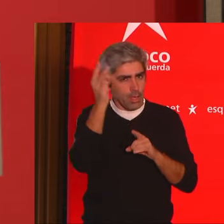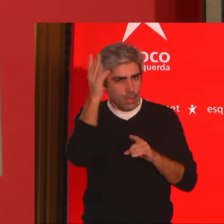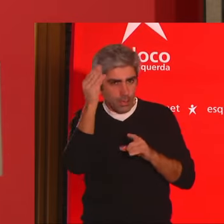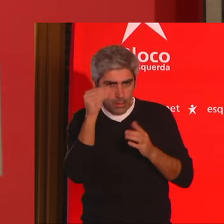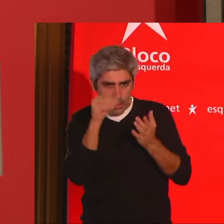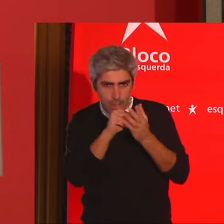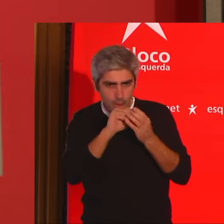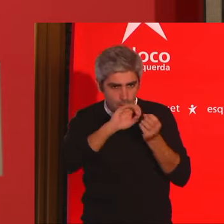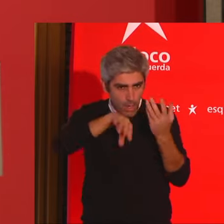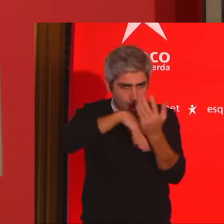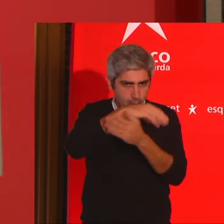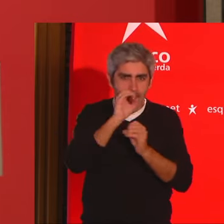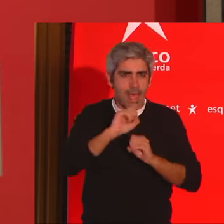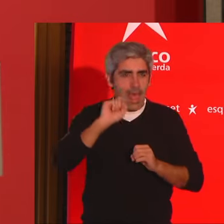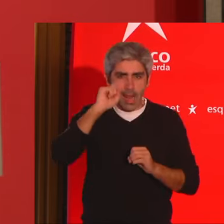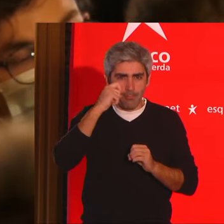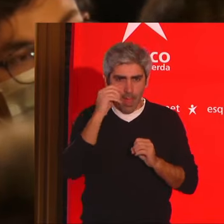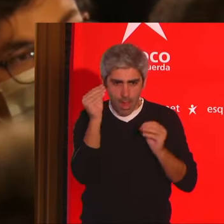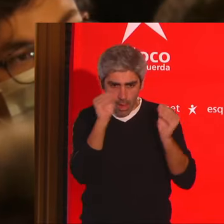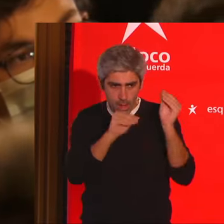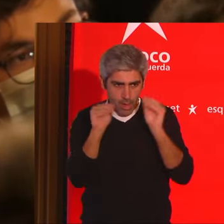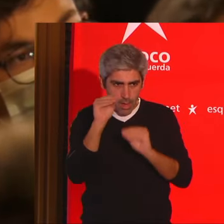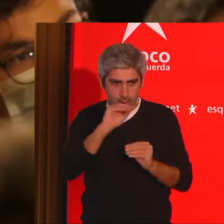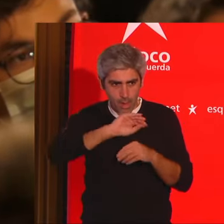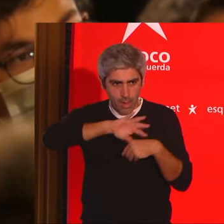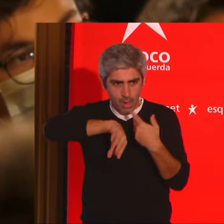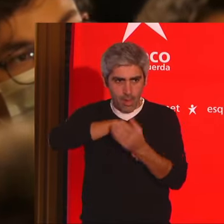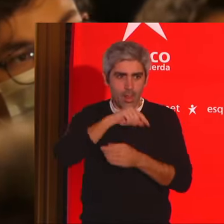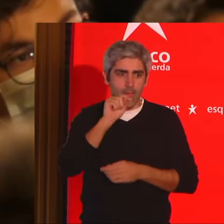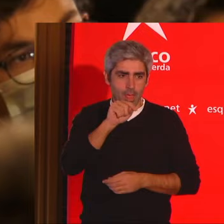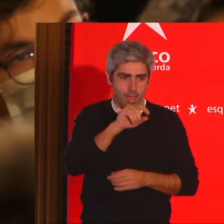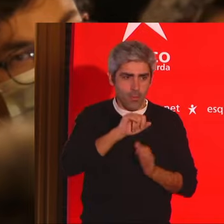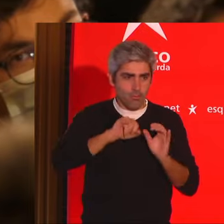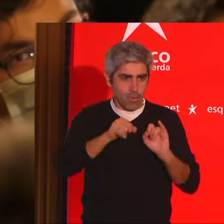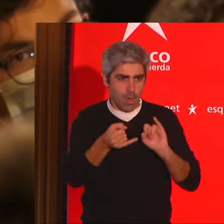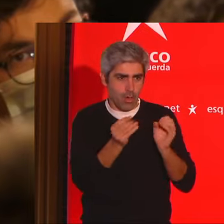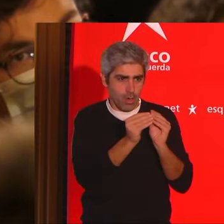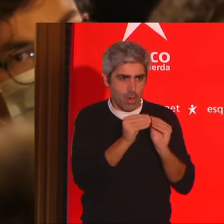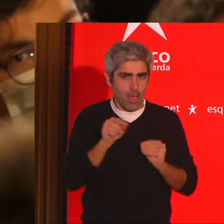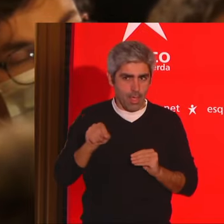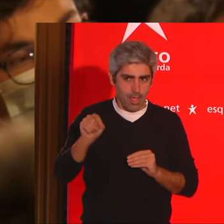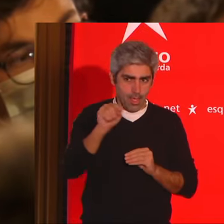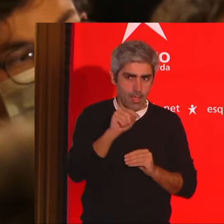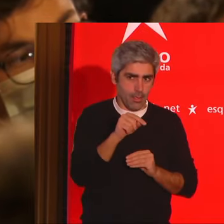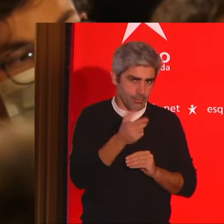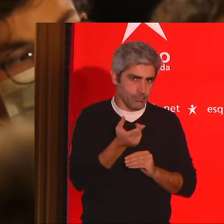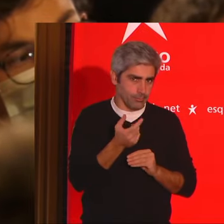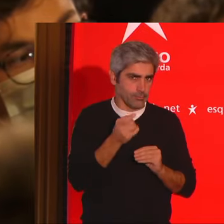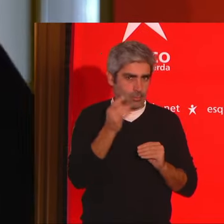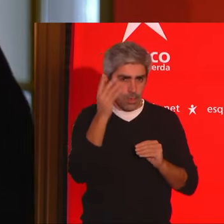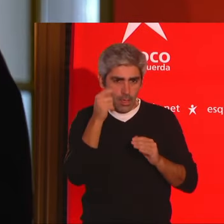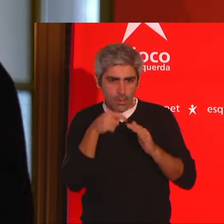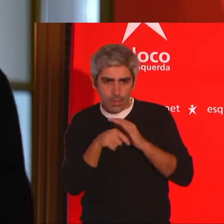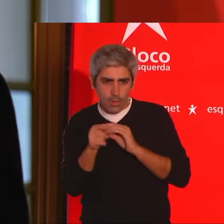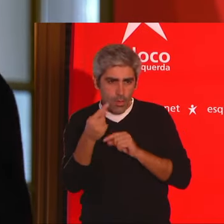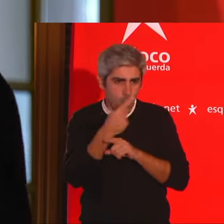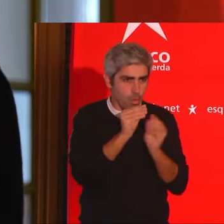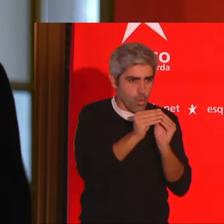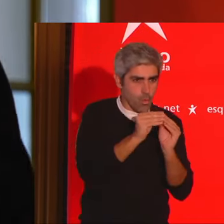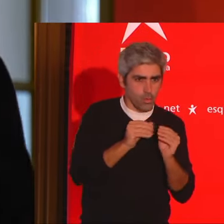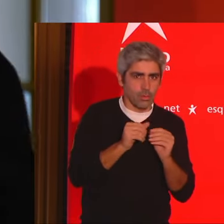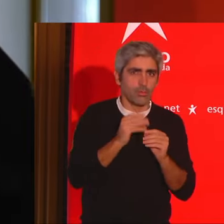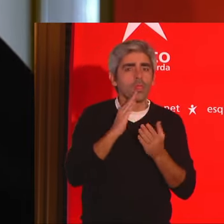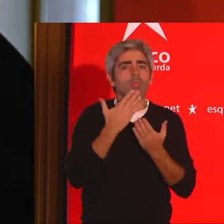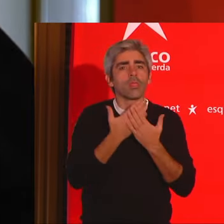na molhada ninguém reparar, e é assim que se organizam os buracos que depois são explorados e os esquemas que depois são explorados contra